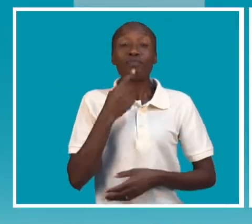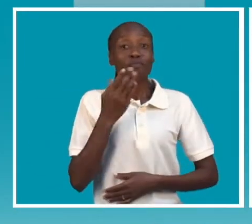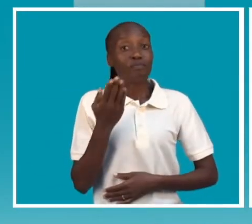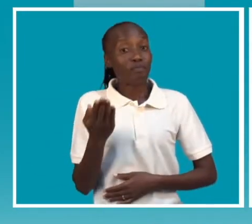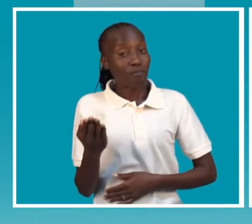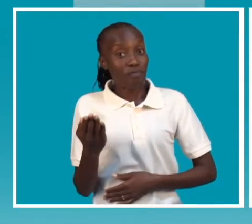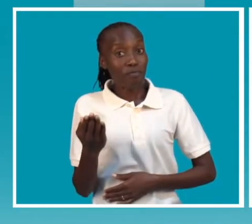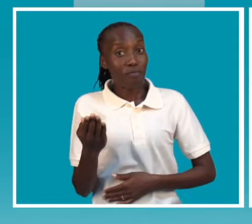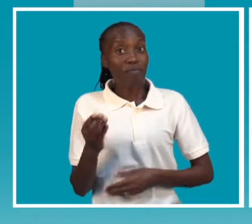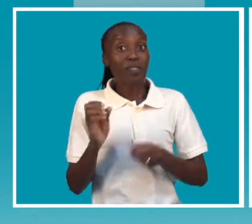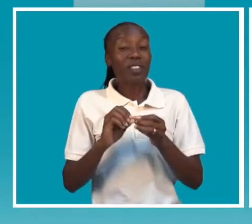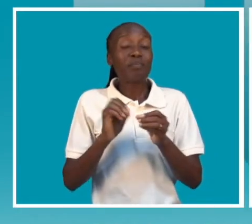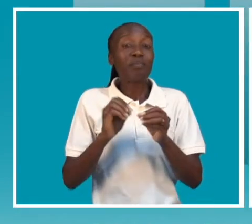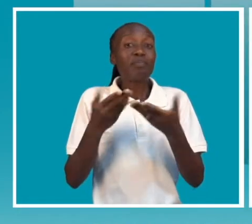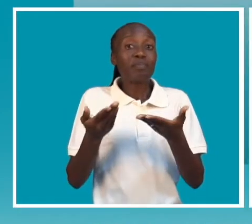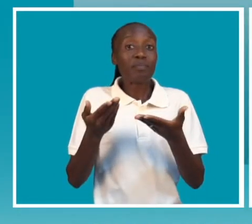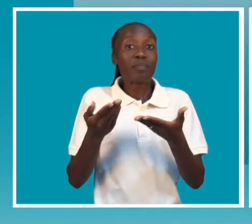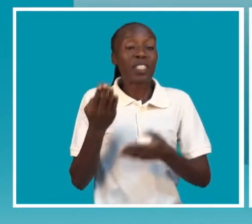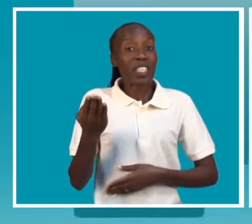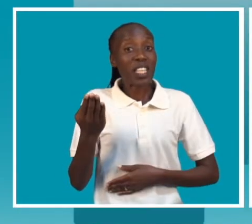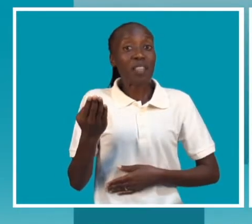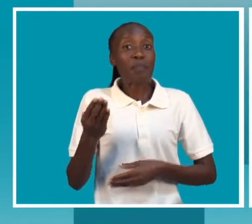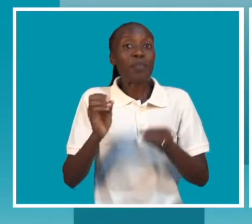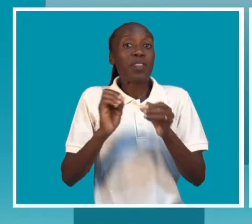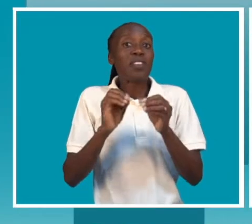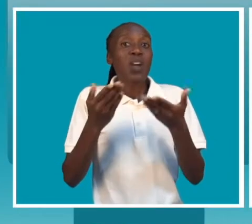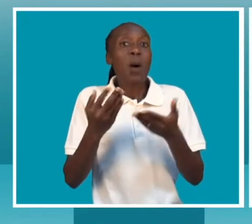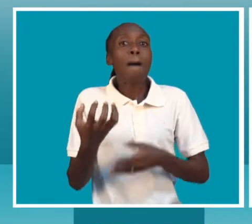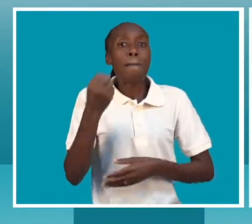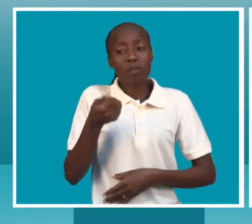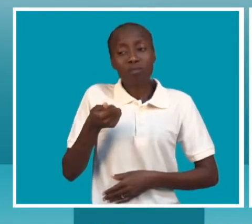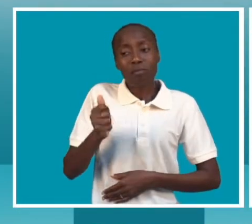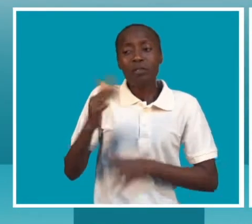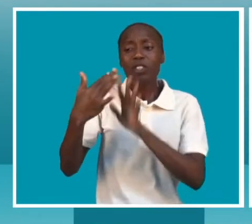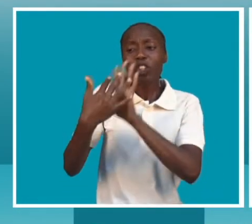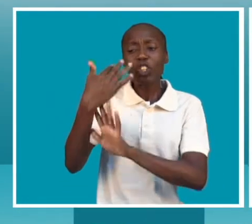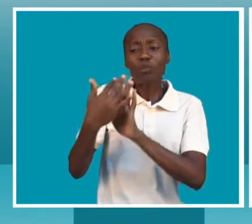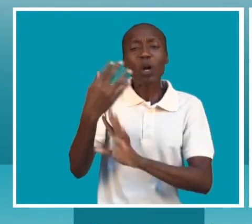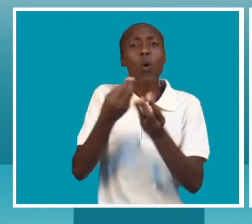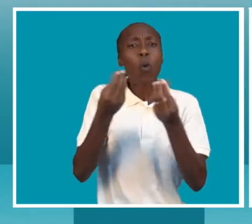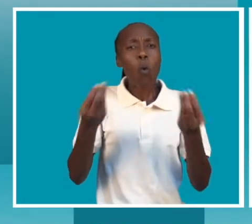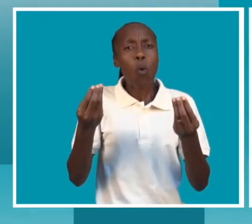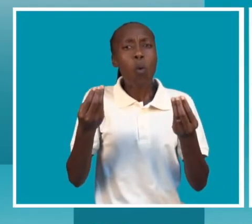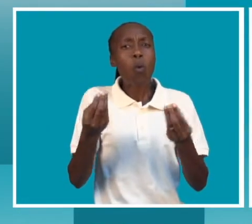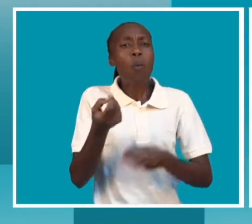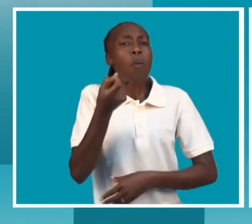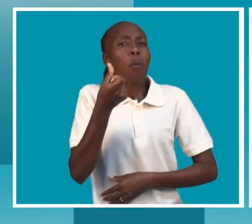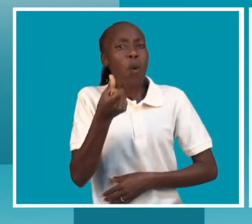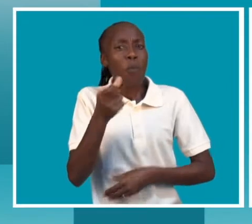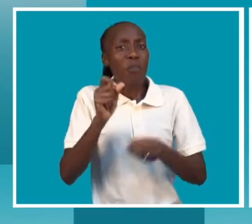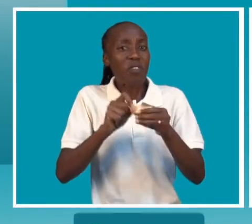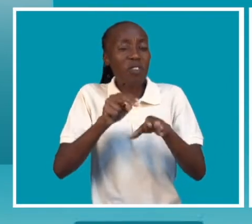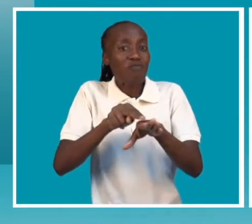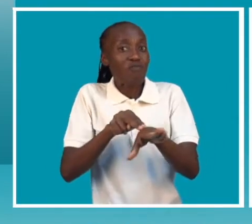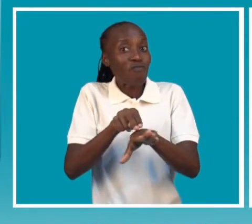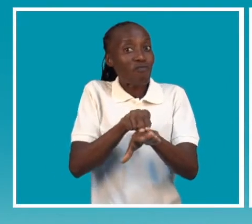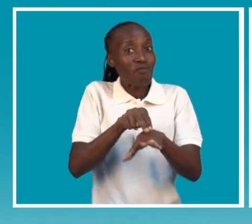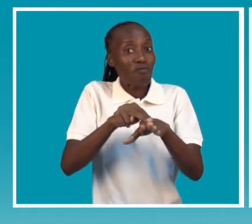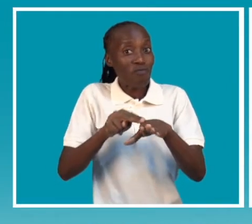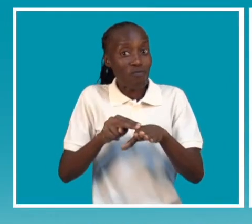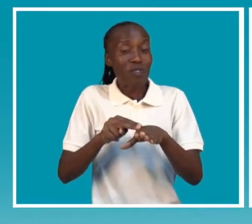Belinda, Chaine, contas um pouco como é é a rotina para esse chinelo sair, como está nesse